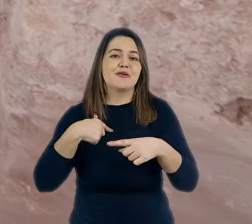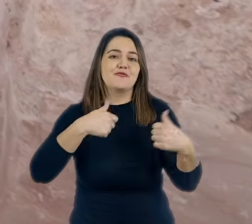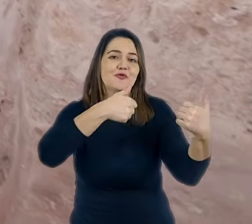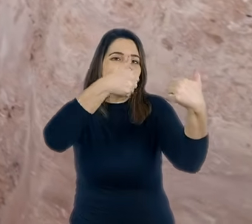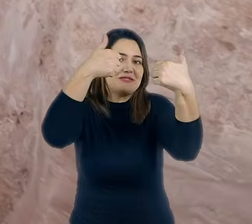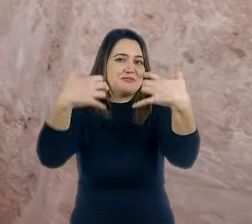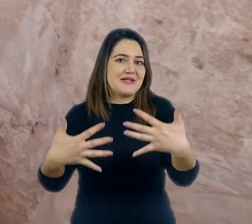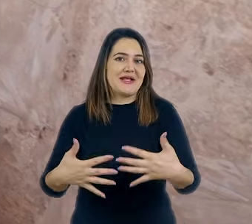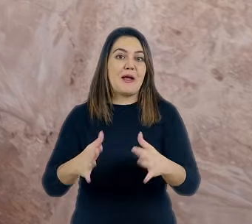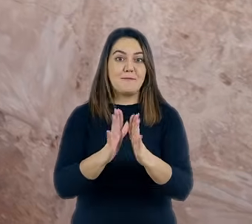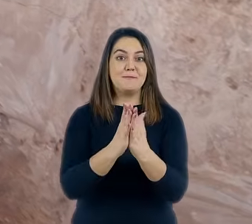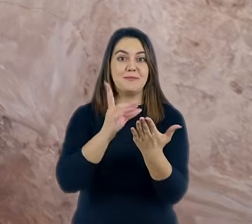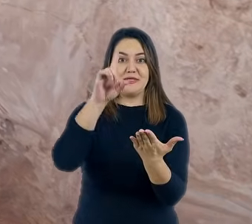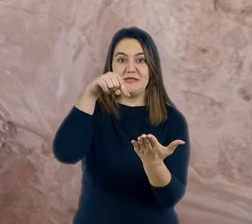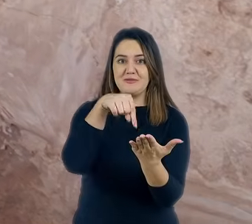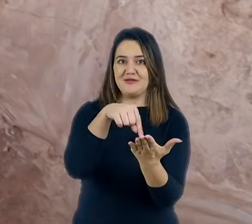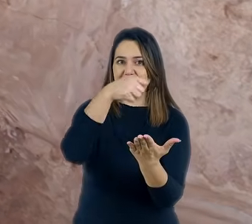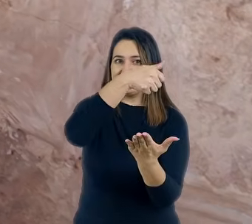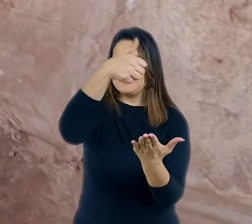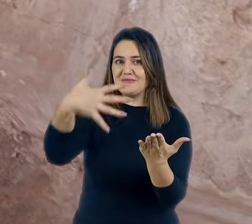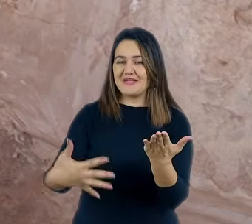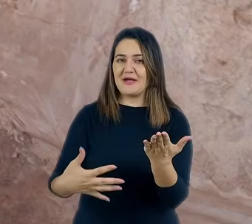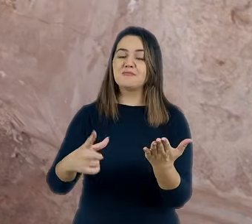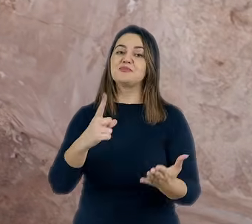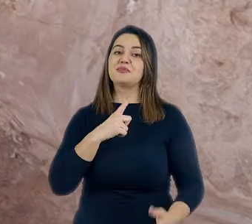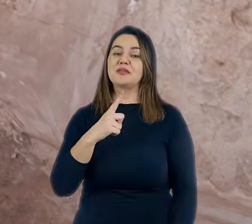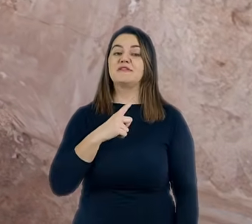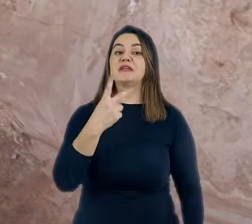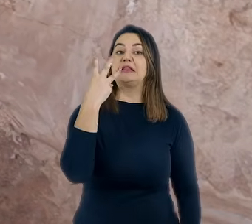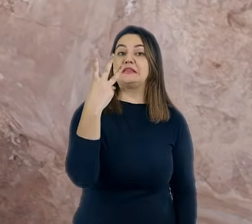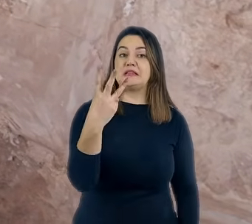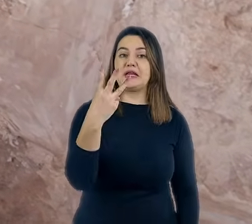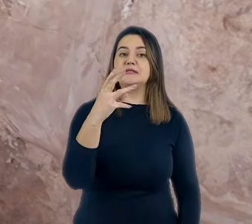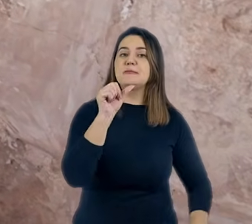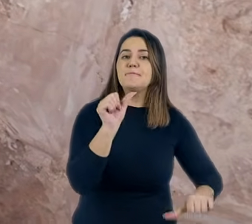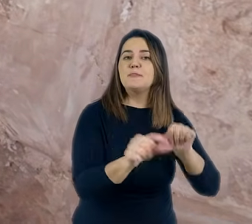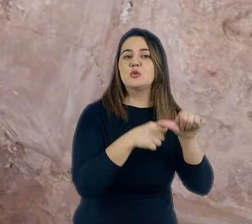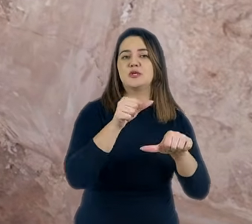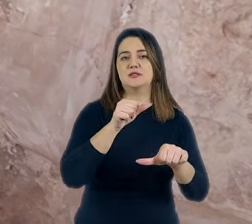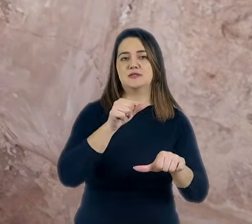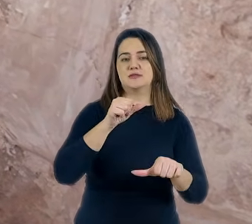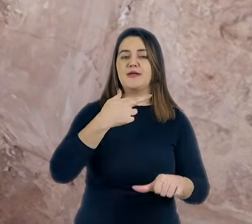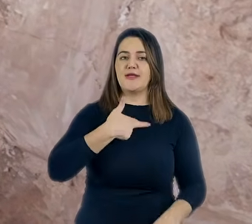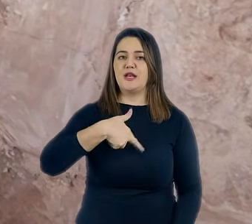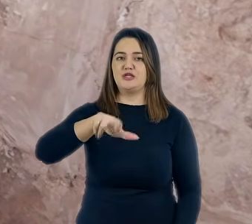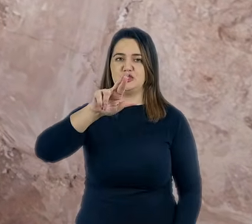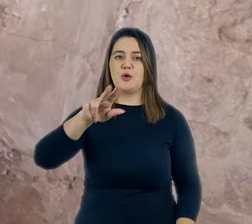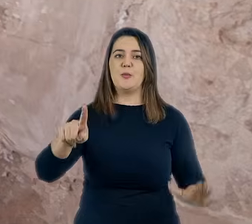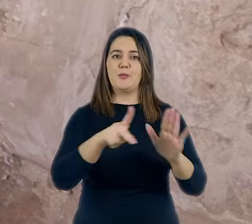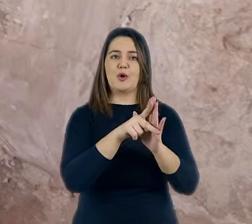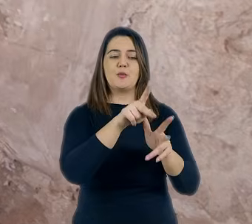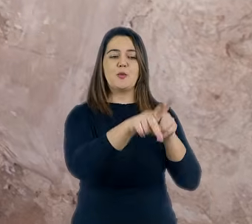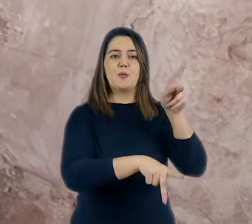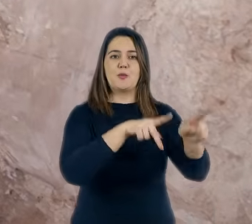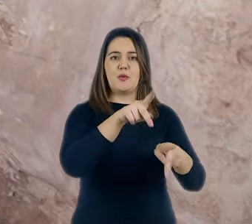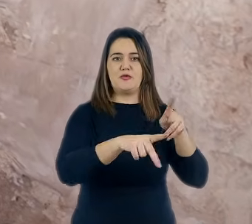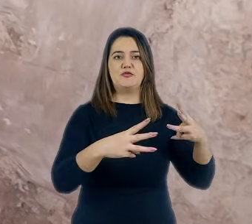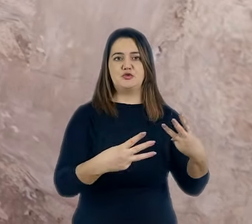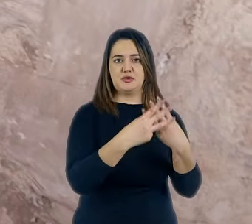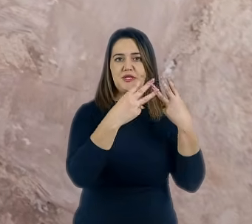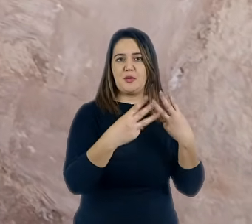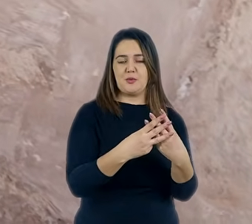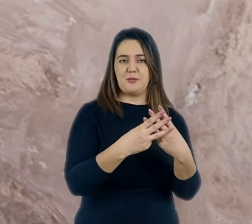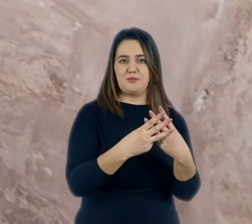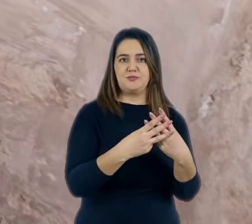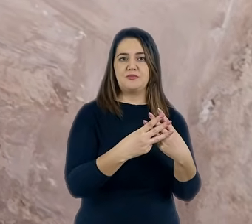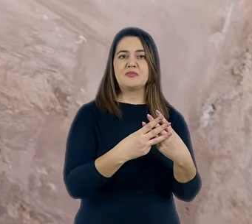disso? Vamos deixar agora a Bíblia falar? Houve 3 reformas religiosas muito importantes na história do povo hebreu. A reforma